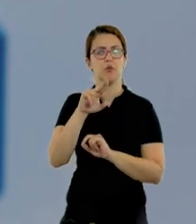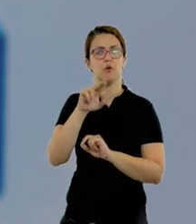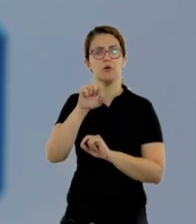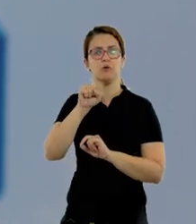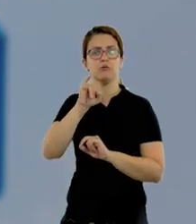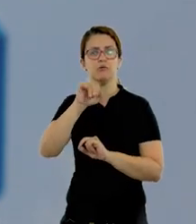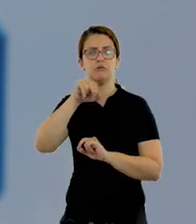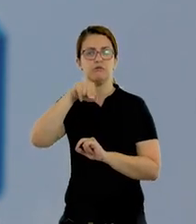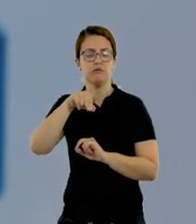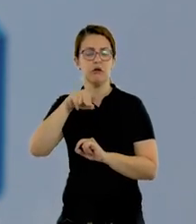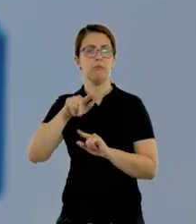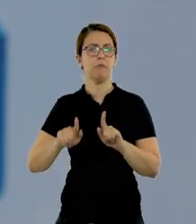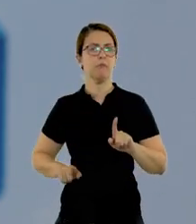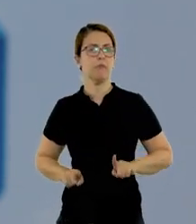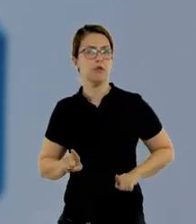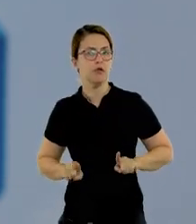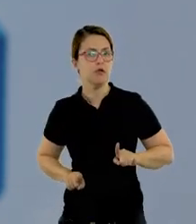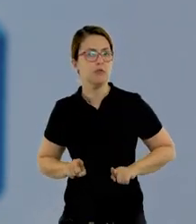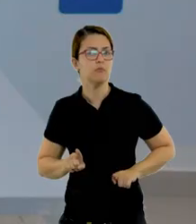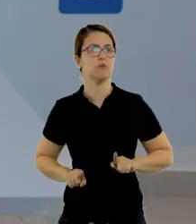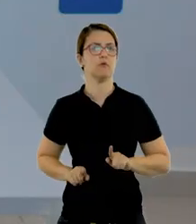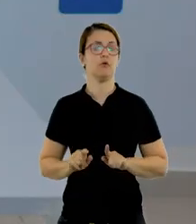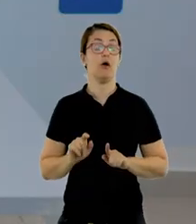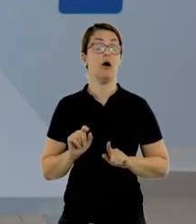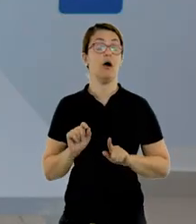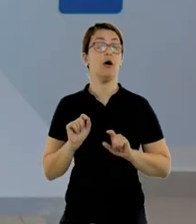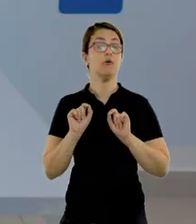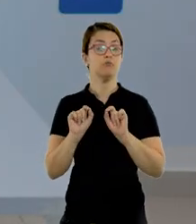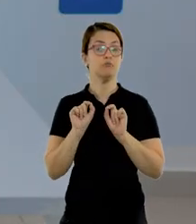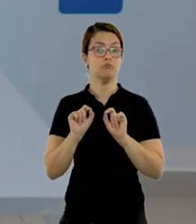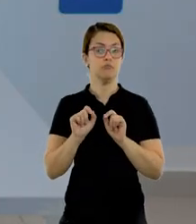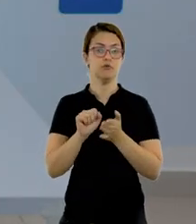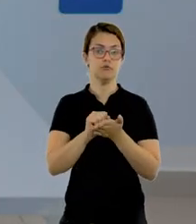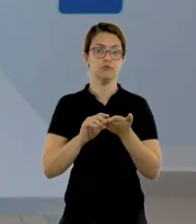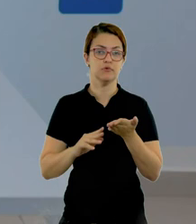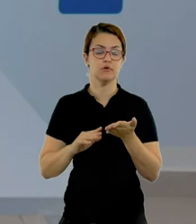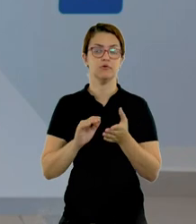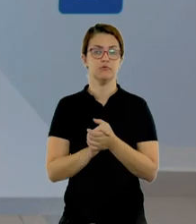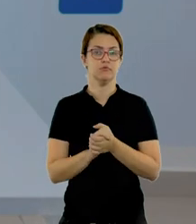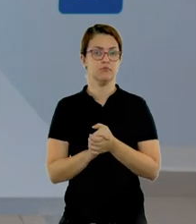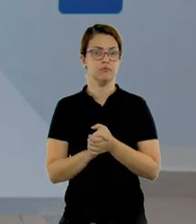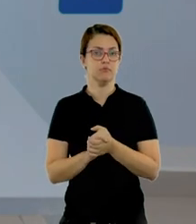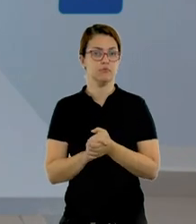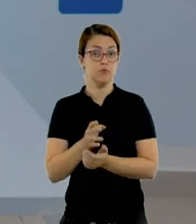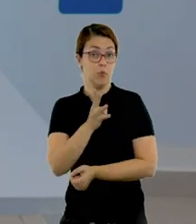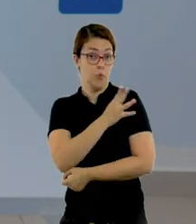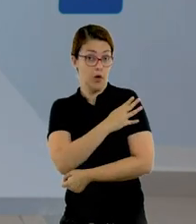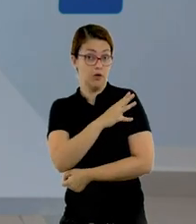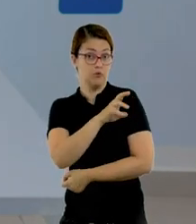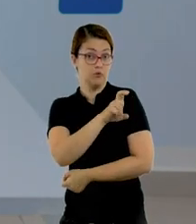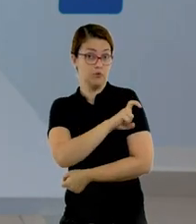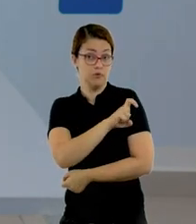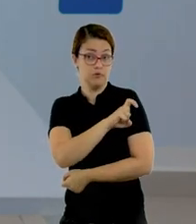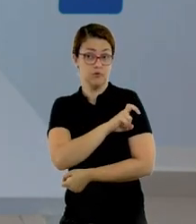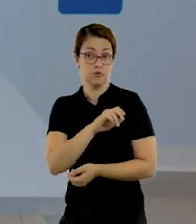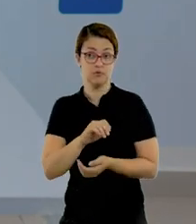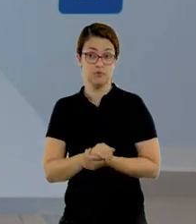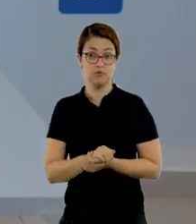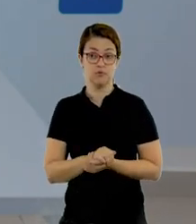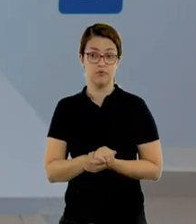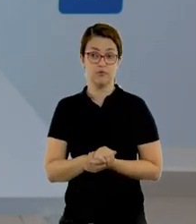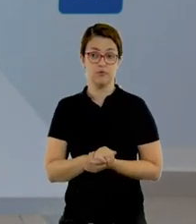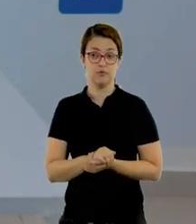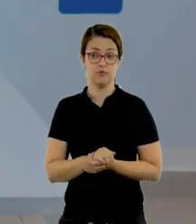seus primos? Tudo bem? Em relação às atividades do quarto e quinto ano, nós vamos falar essa semana